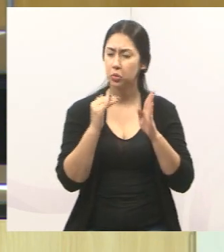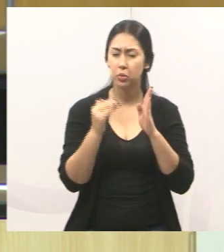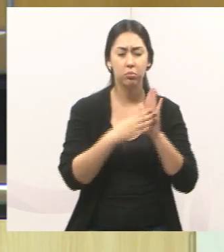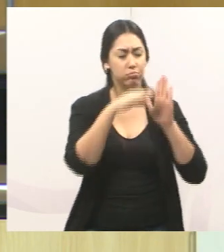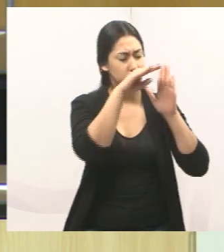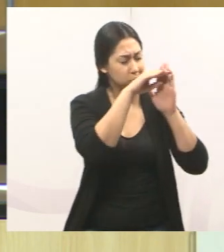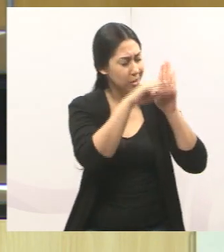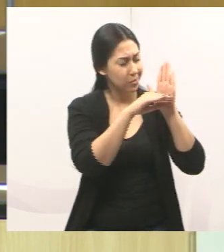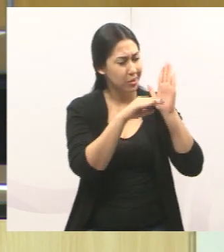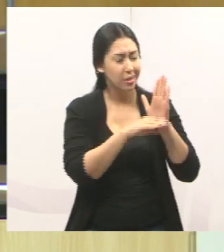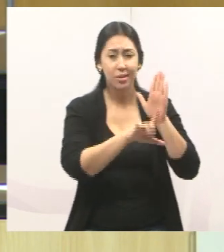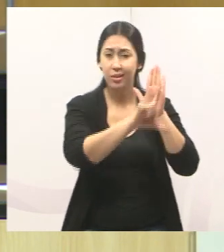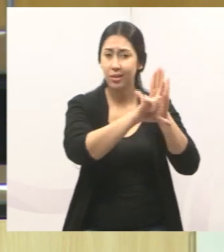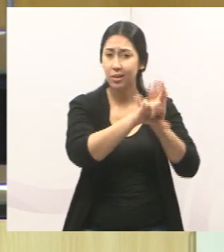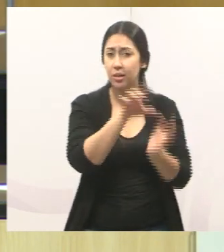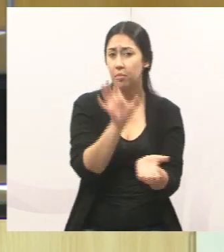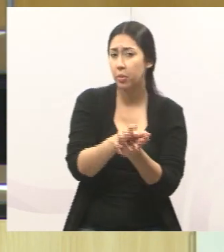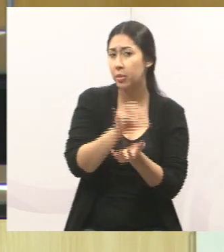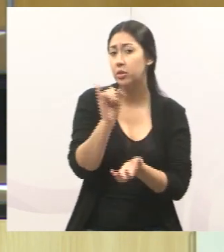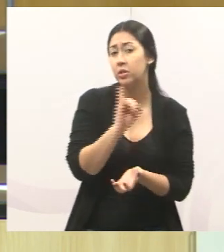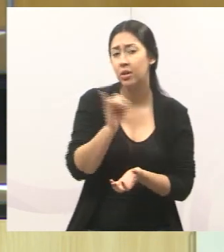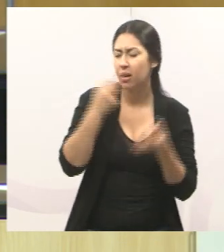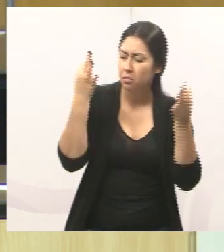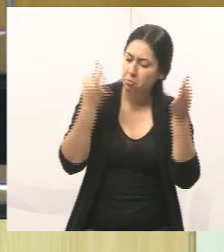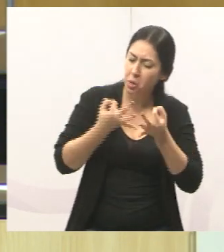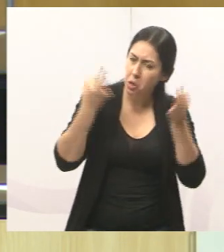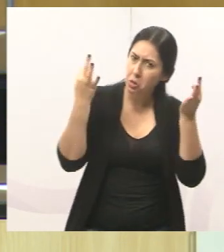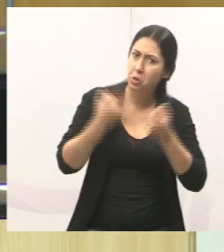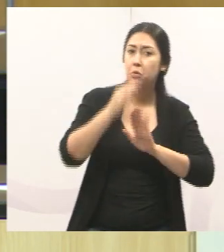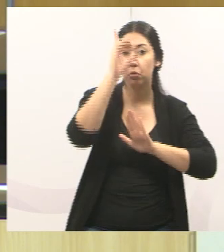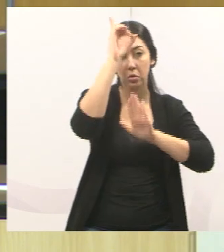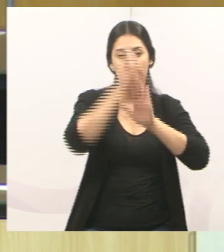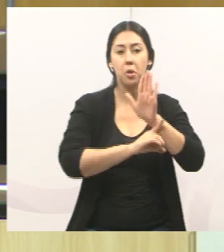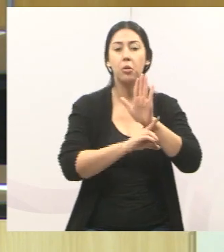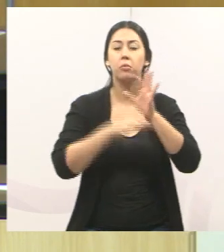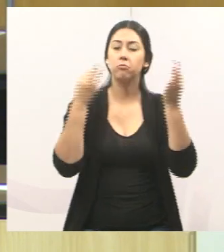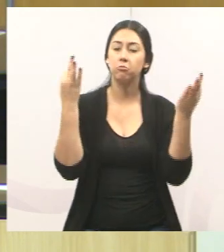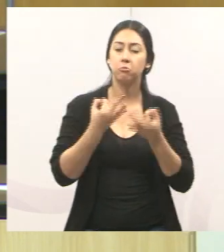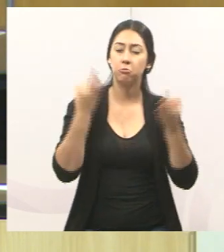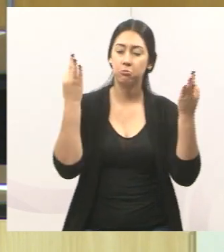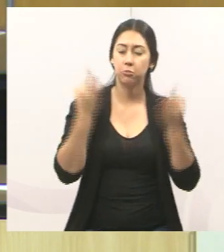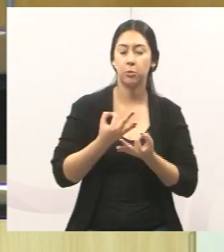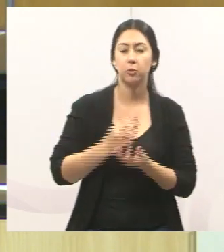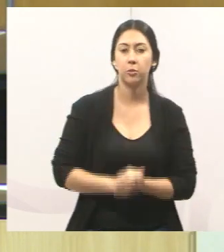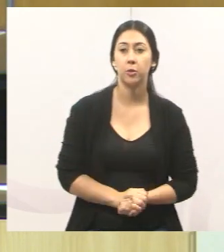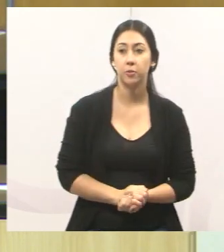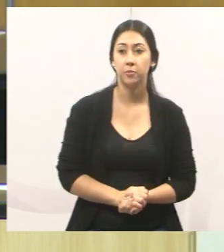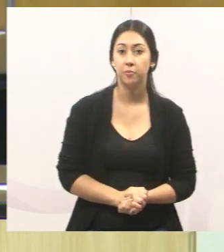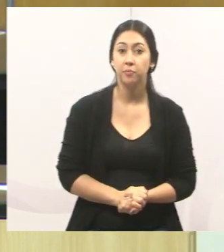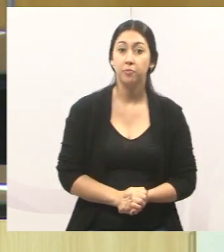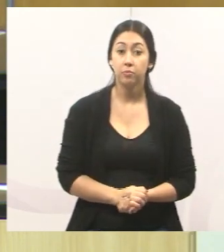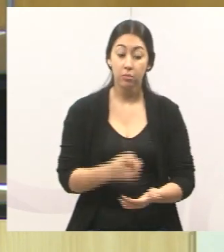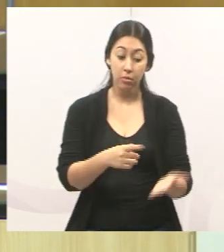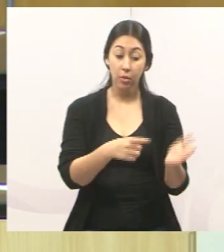Orgânica Municipal, sem máculas a quaisquer direitos e garantias fundamentais. É o parecer